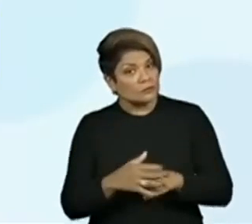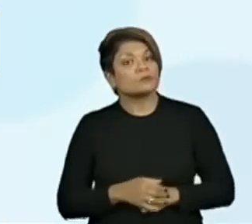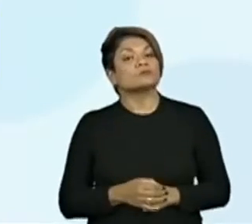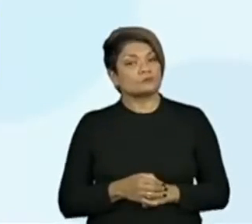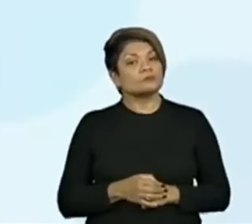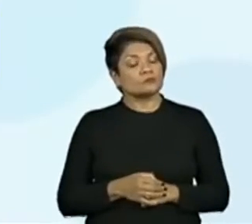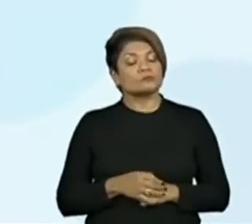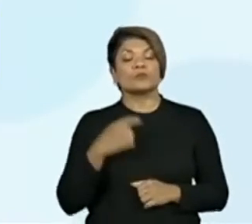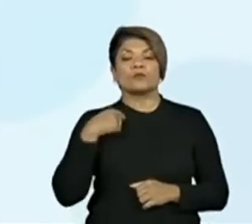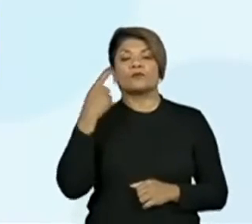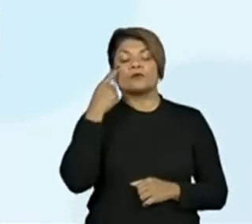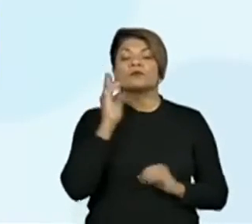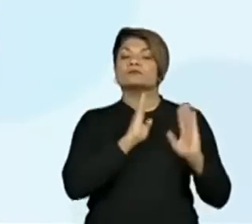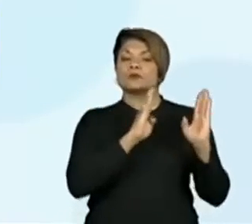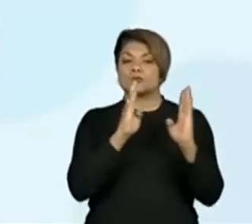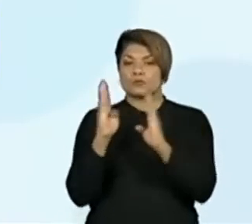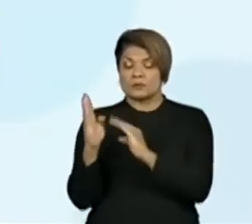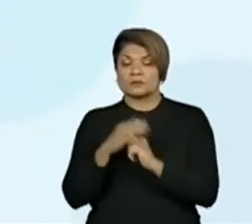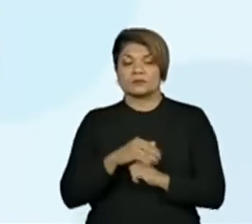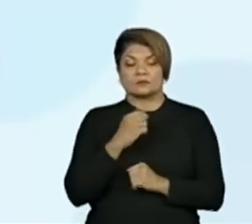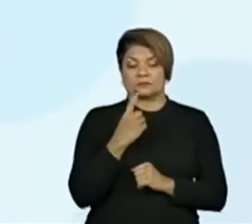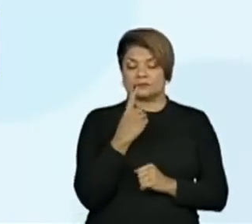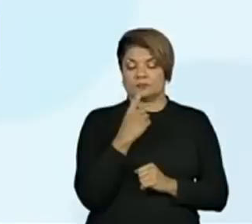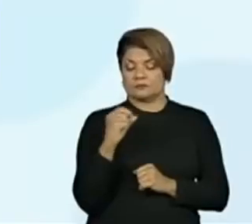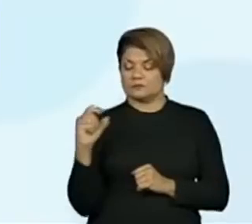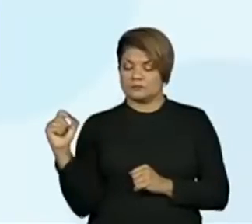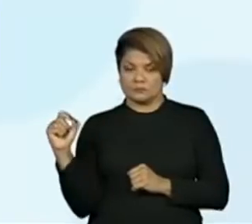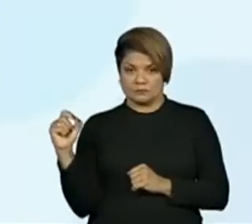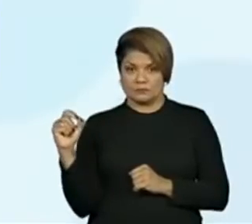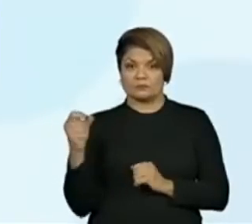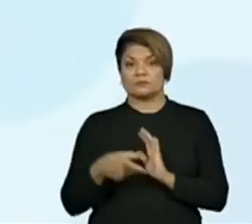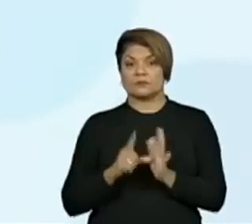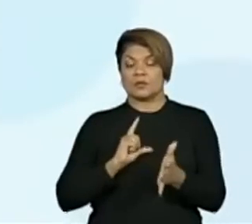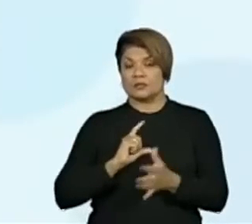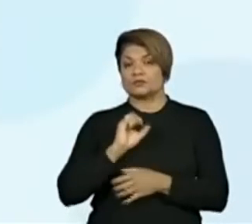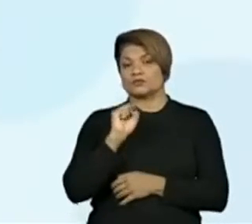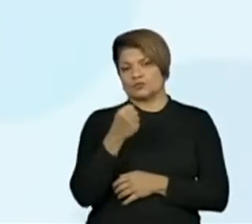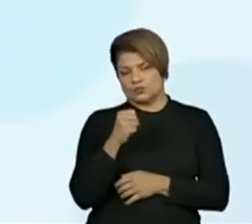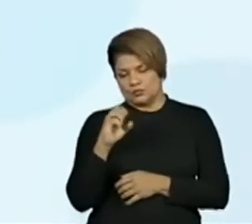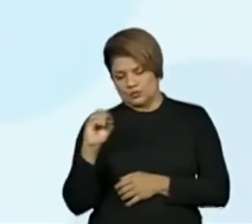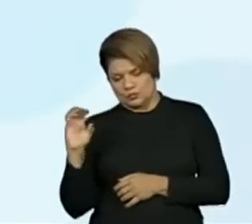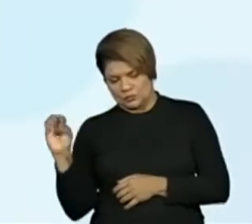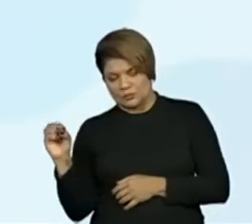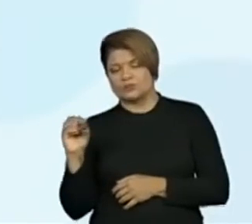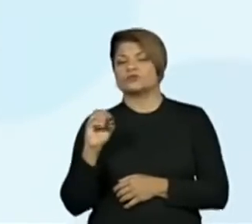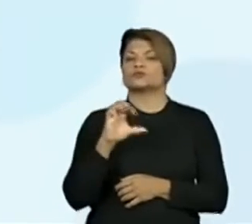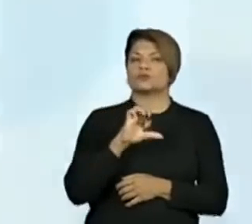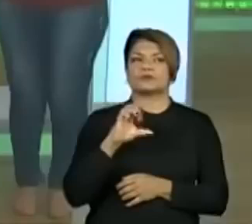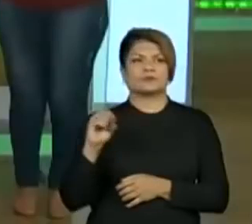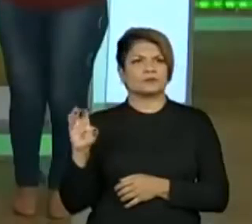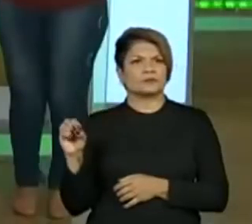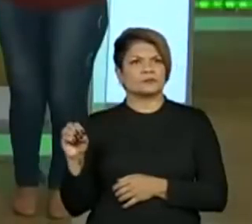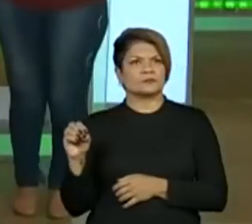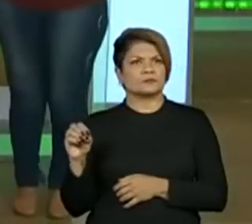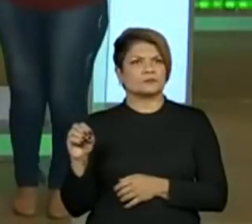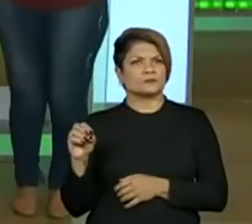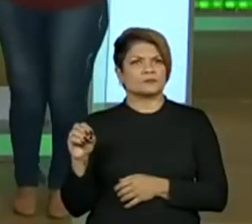a sequência de números, o 100 vem antes do Isso. 800 e o do 900.